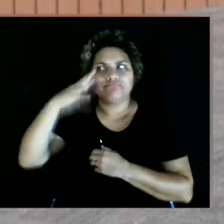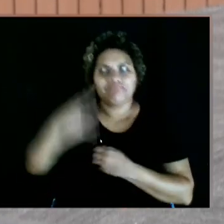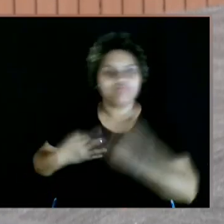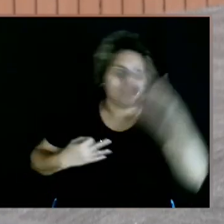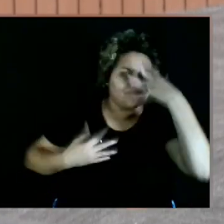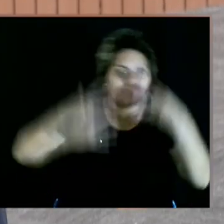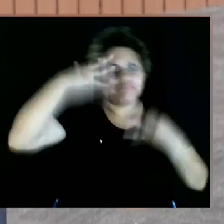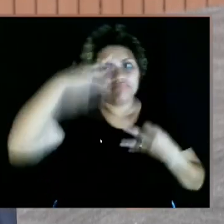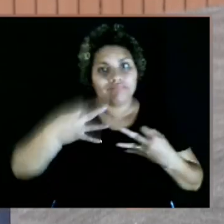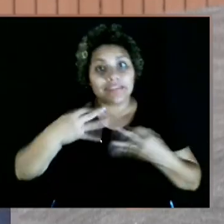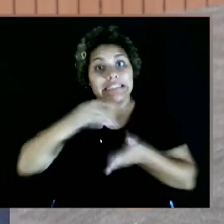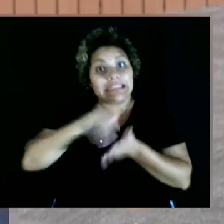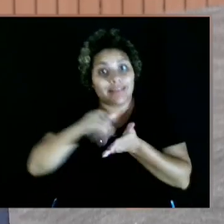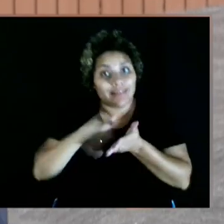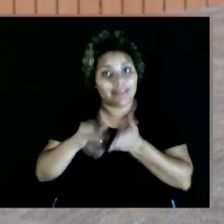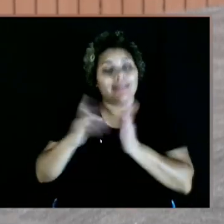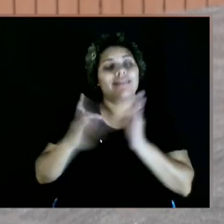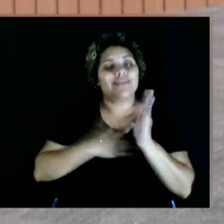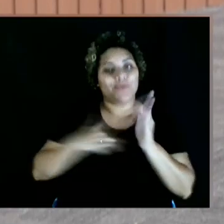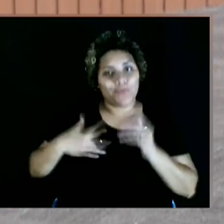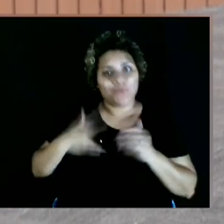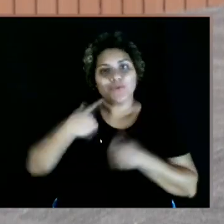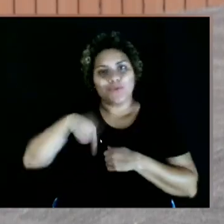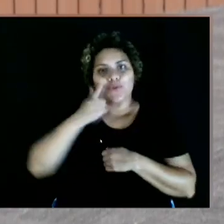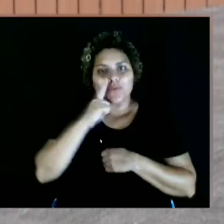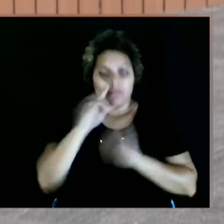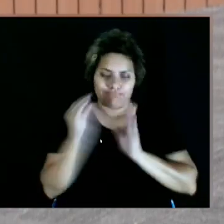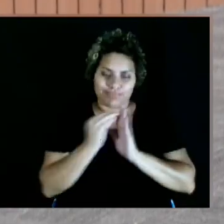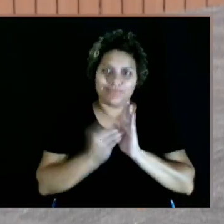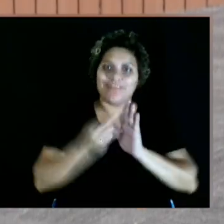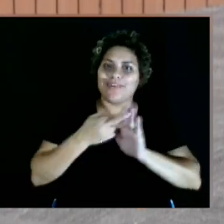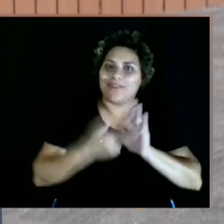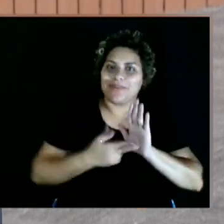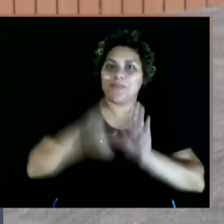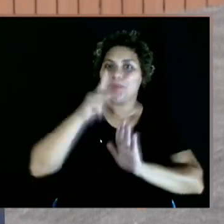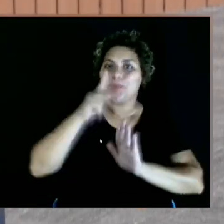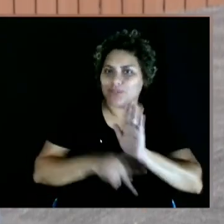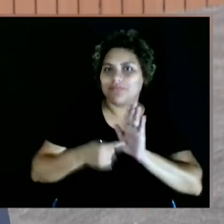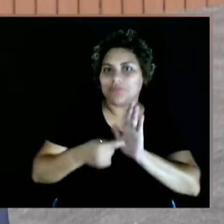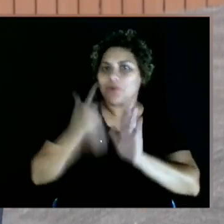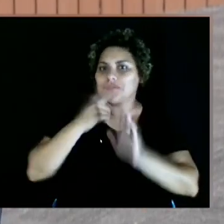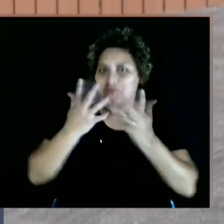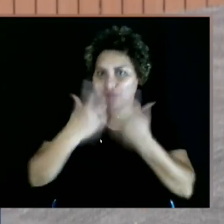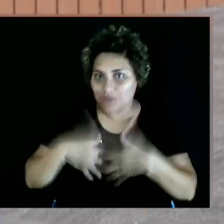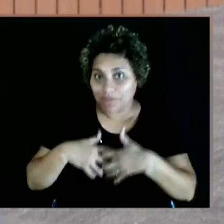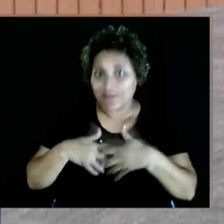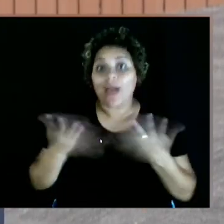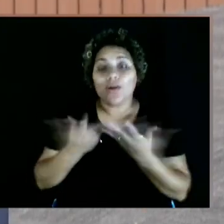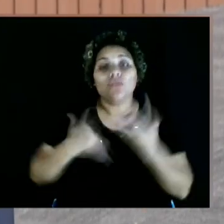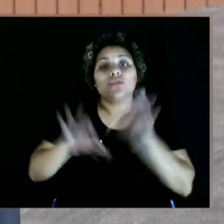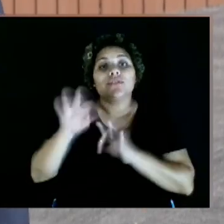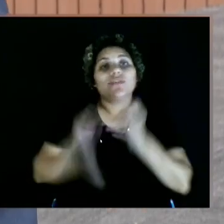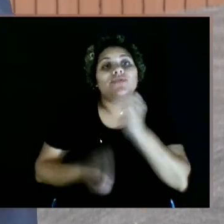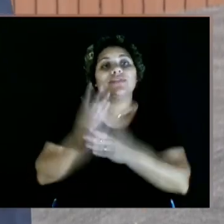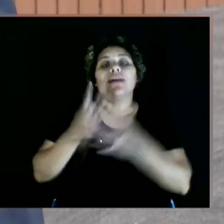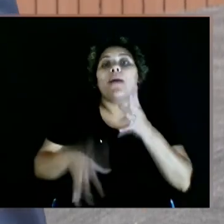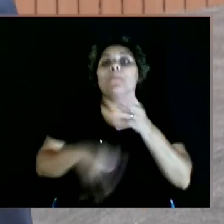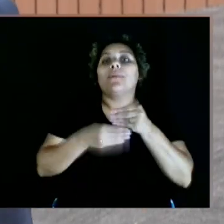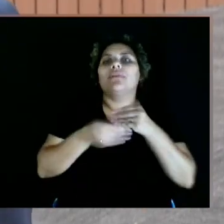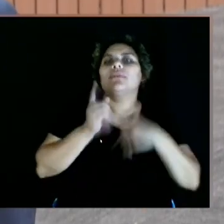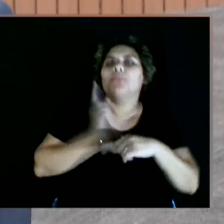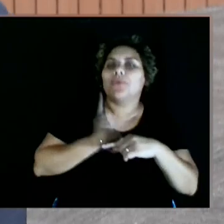para que a gente possa regulamentar o projeto e fazer esse projeto funcionar. Nós fizemos essa emenda agora para poder ajudar a Secretaria